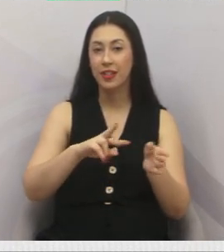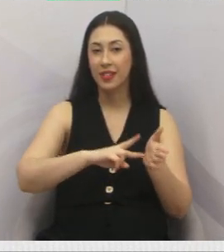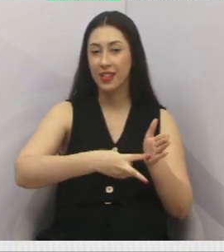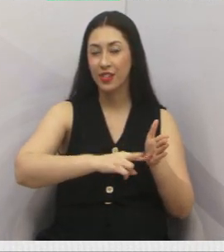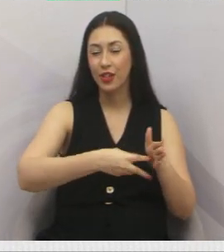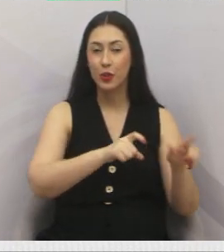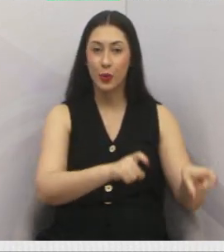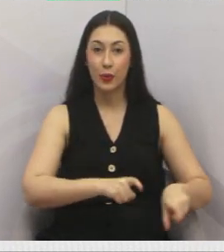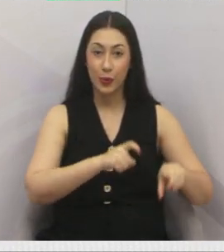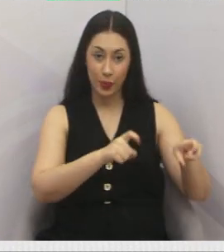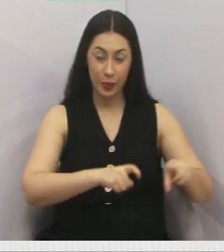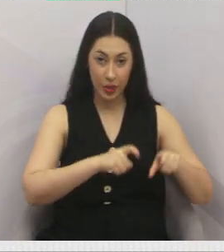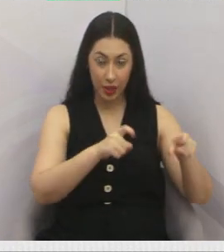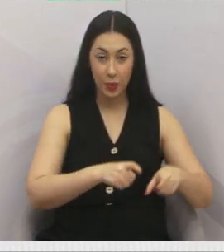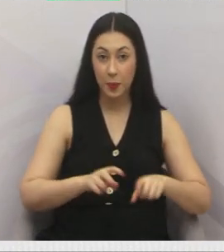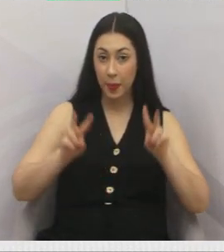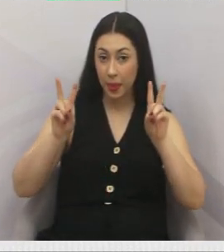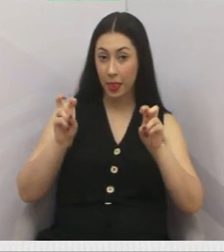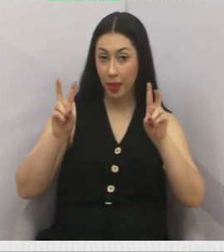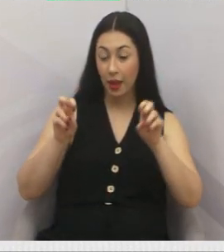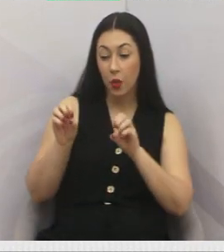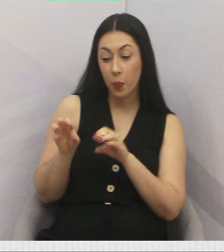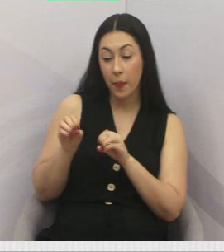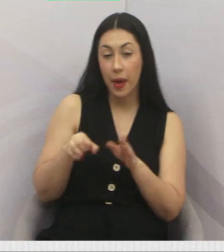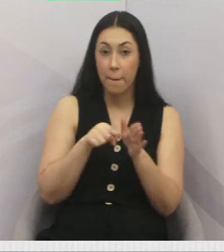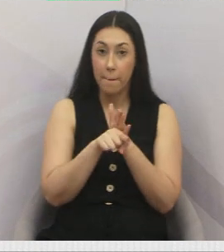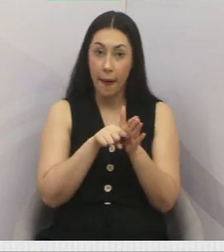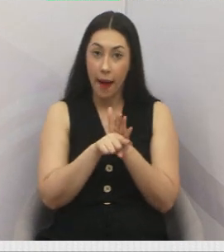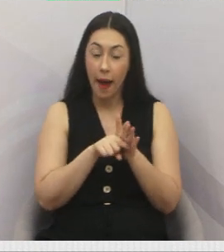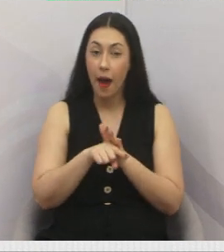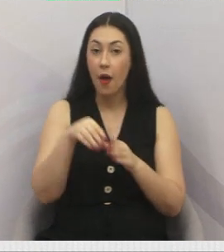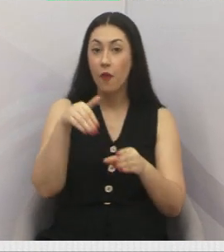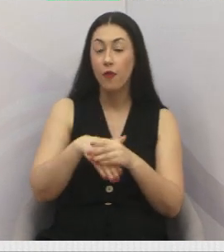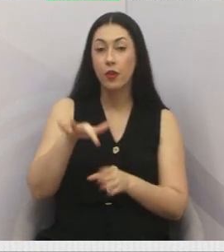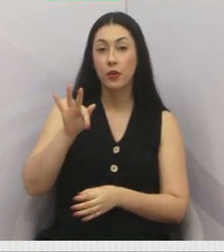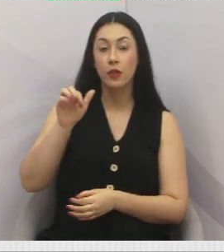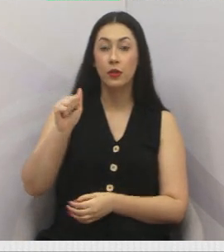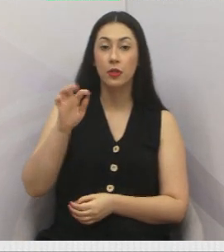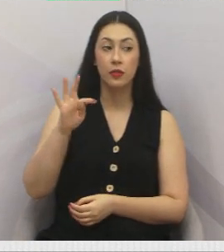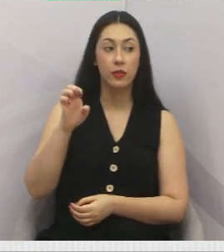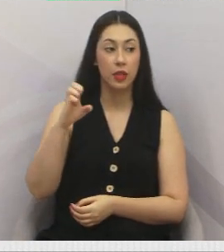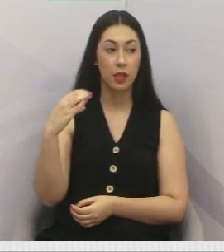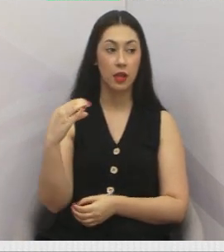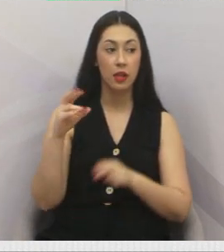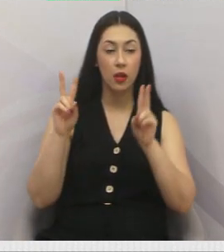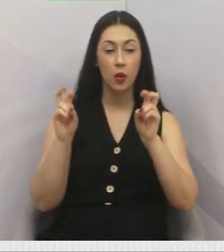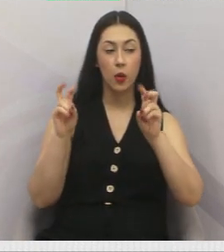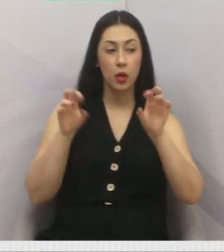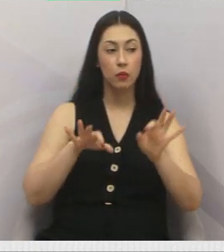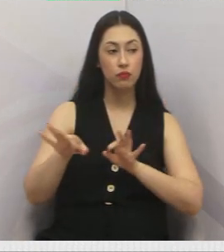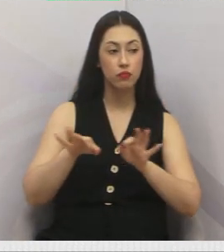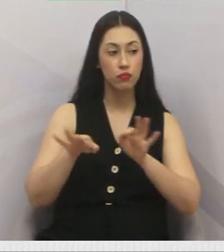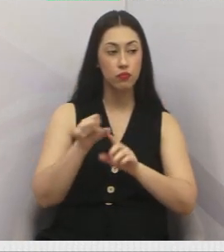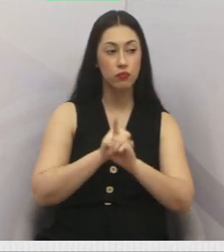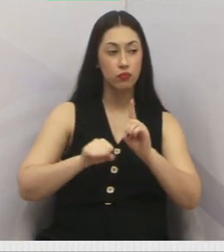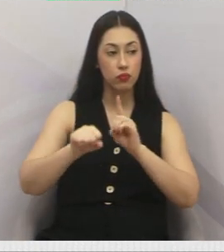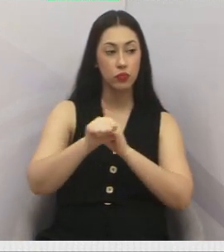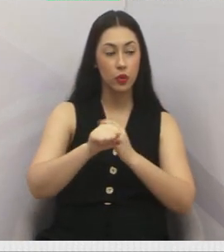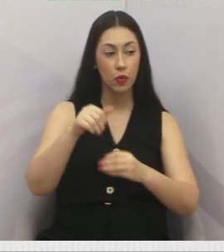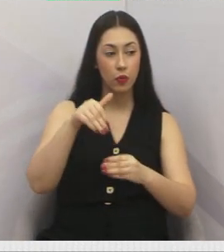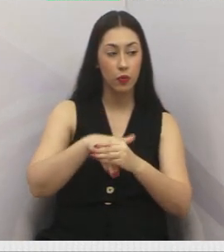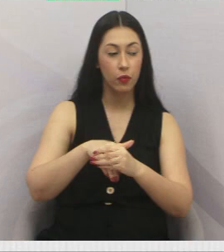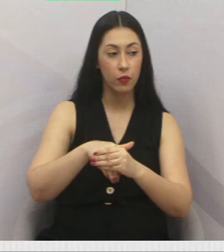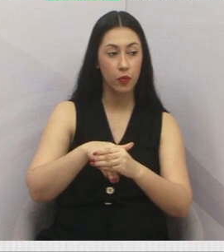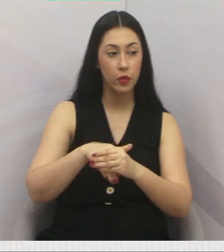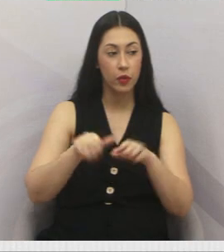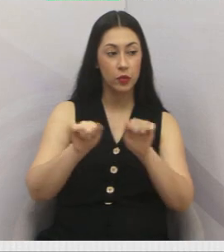Rural. Segmento Entidades Acadêmicas, um voto para a FATEC Jacareí. Segmento Organização da Sociedade Civil, um